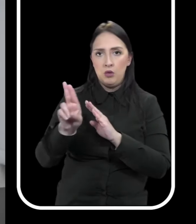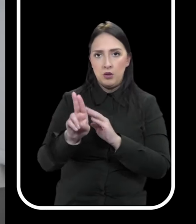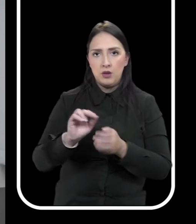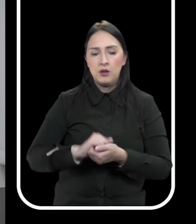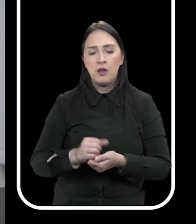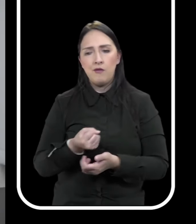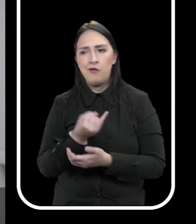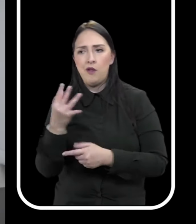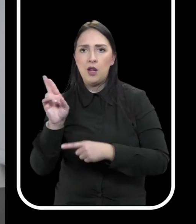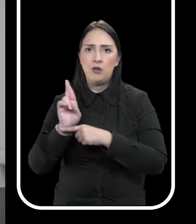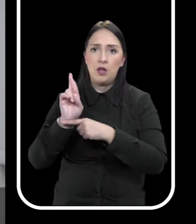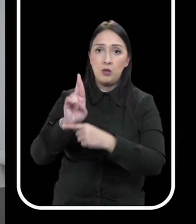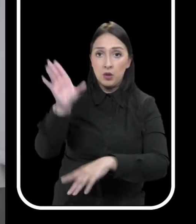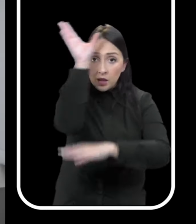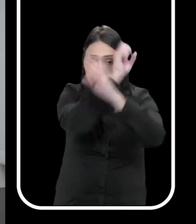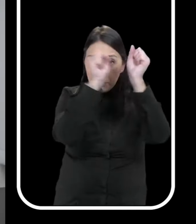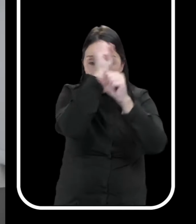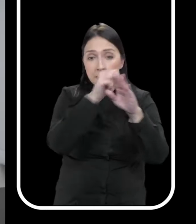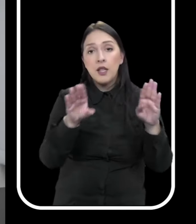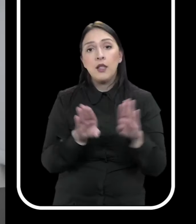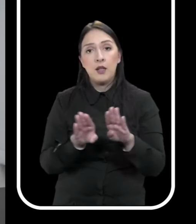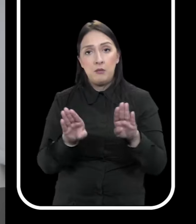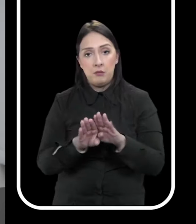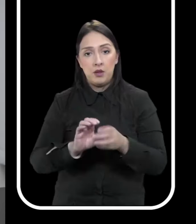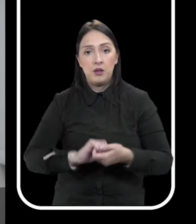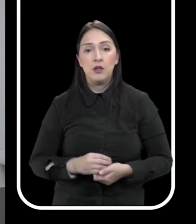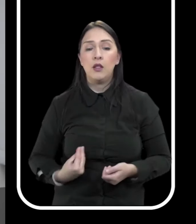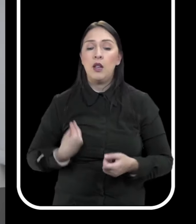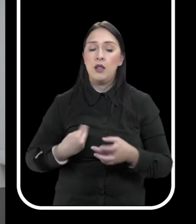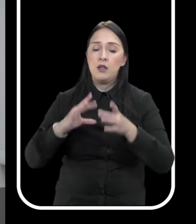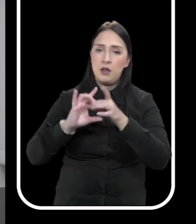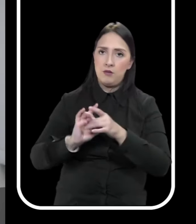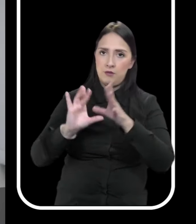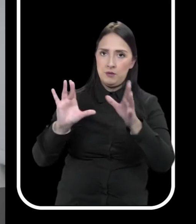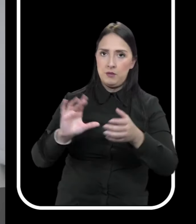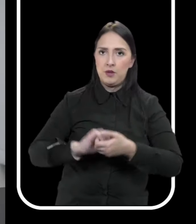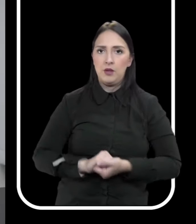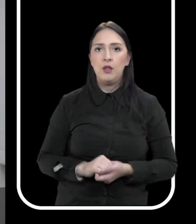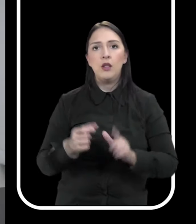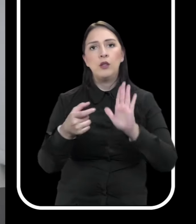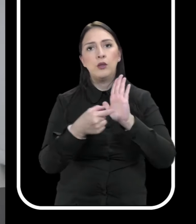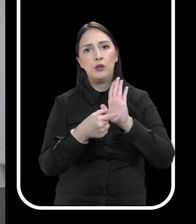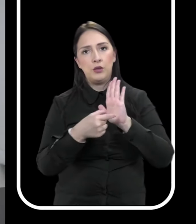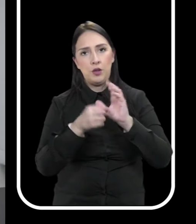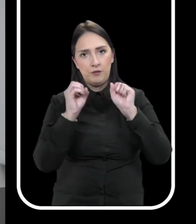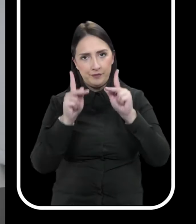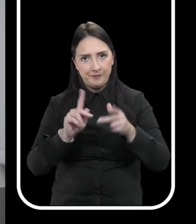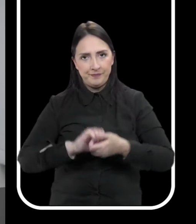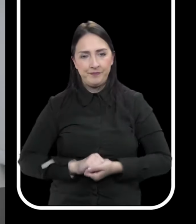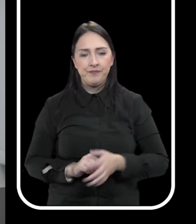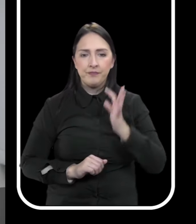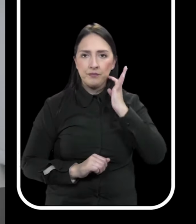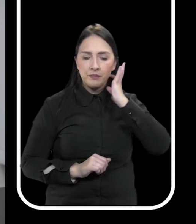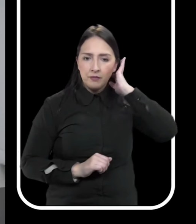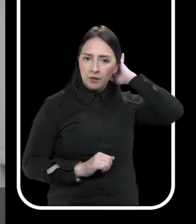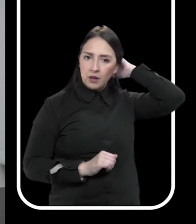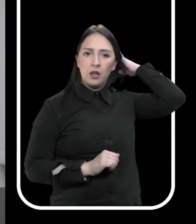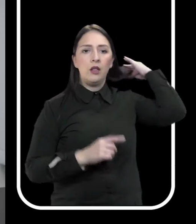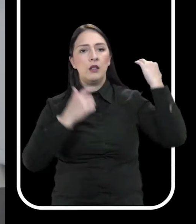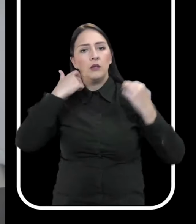utilizar bastante recursos, aprender bastante recursos que estão disponíveis no software,